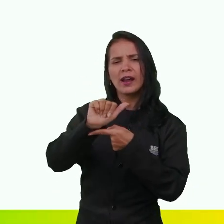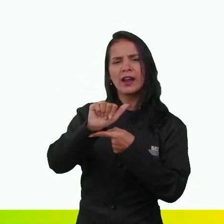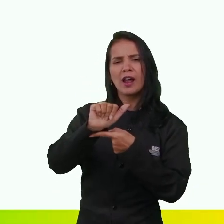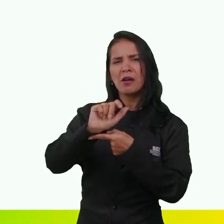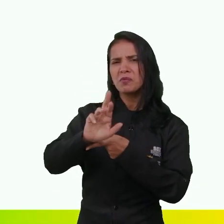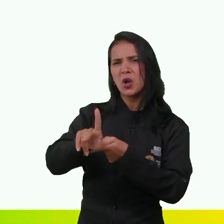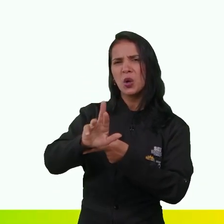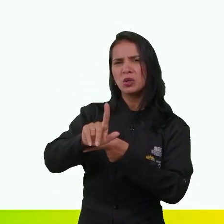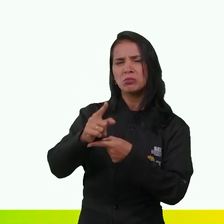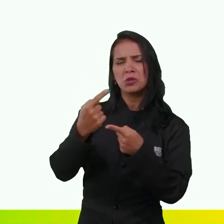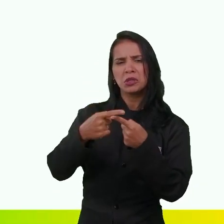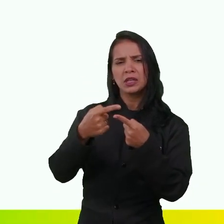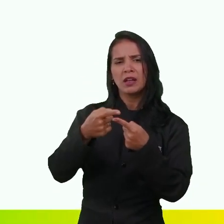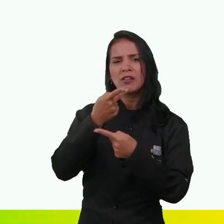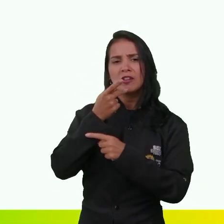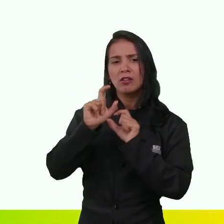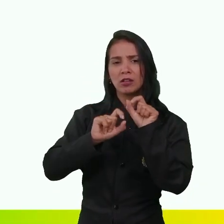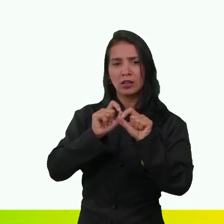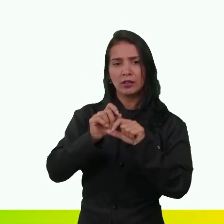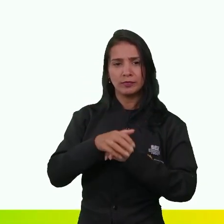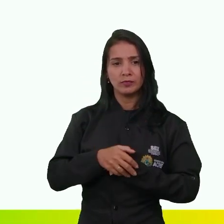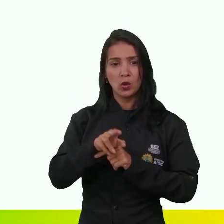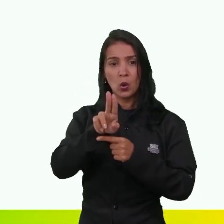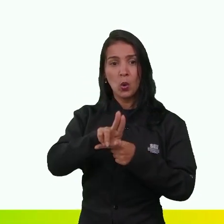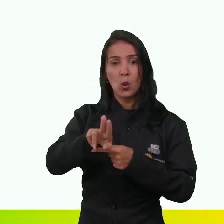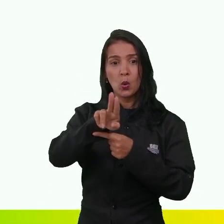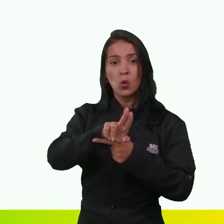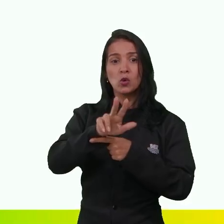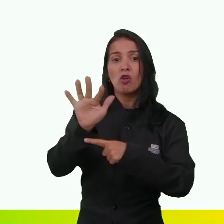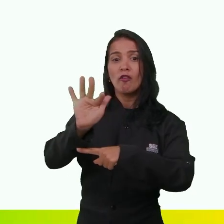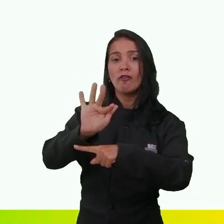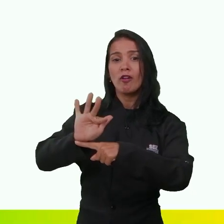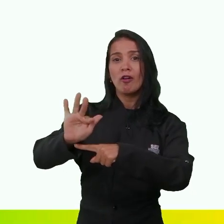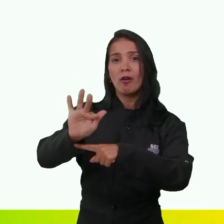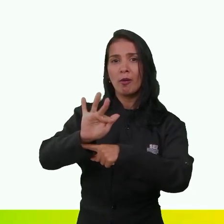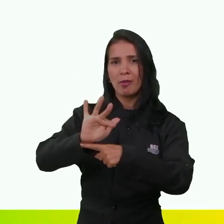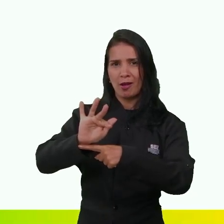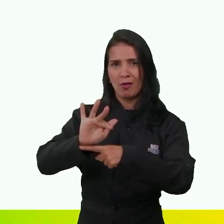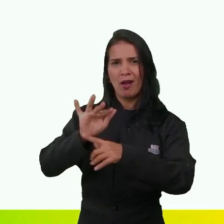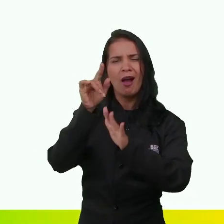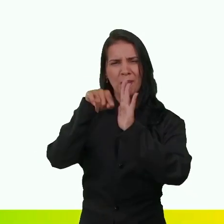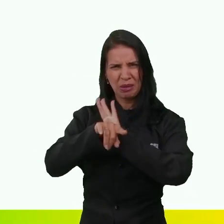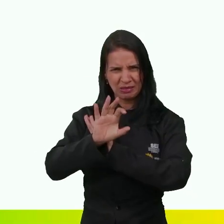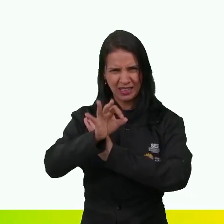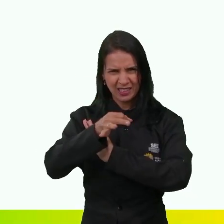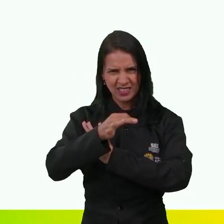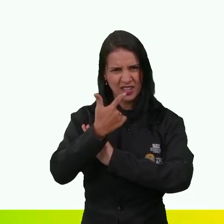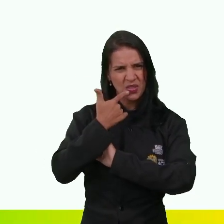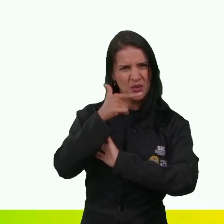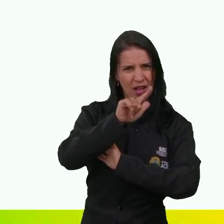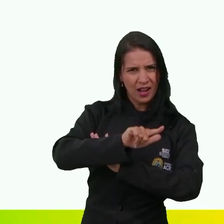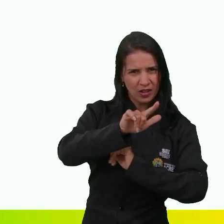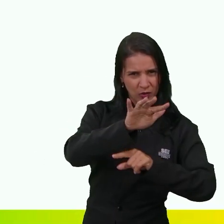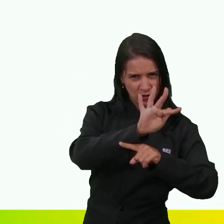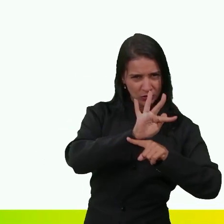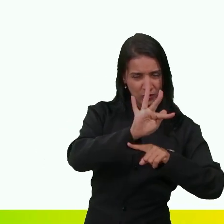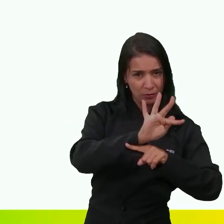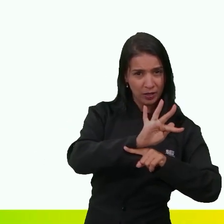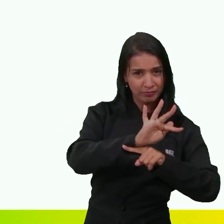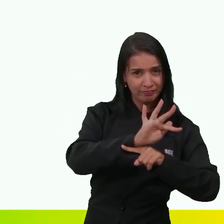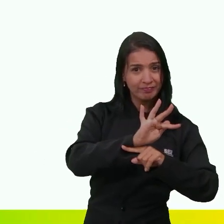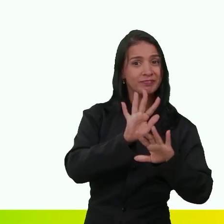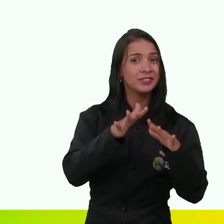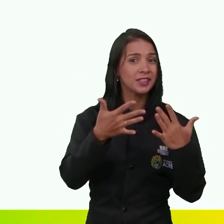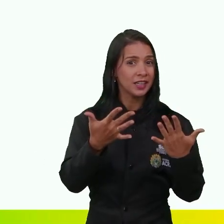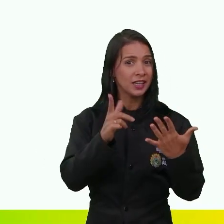falava o seguinte: o uso formal. Será que aqui nós temos uma linguagem formal? Da